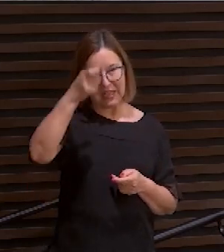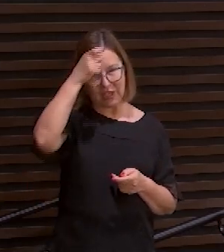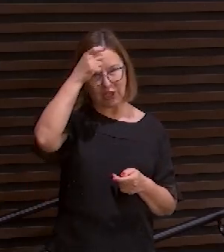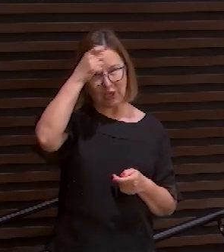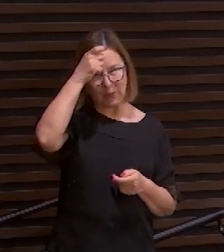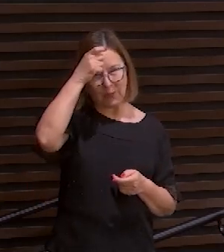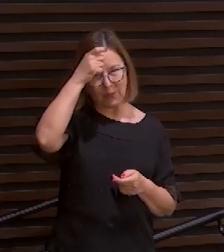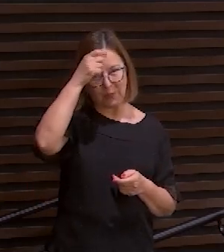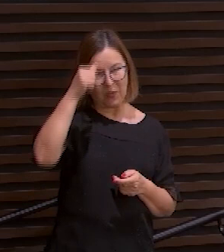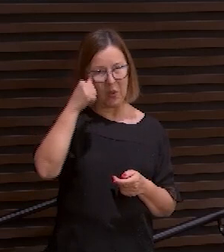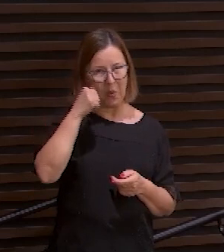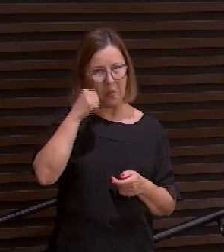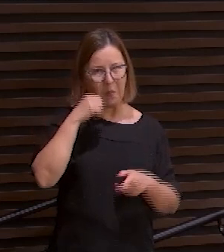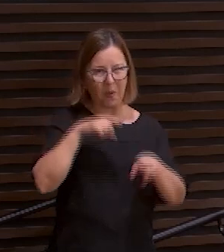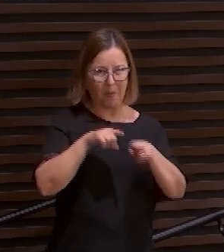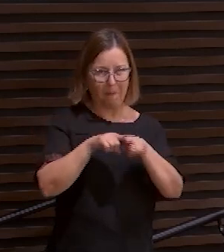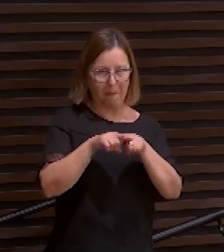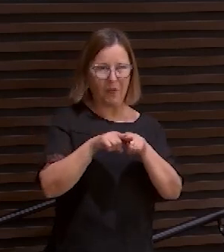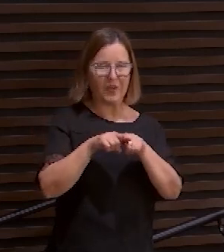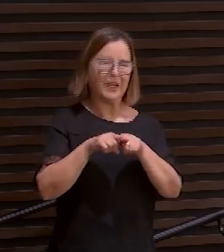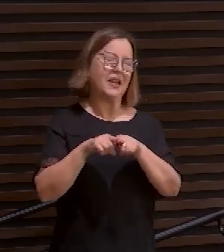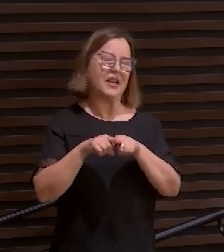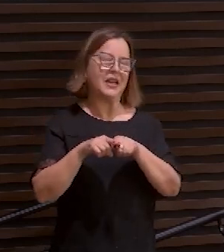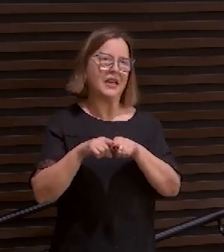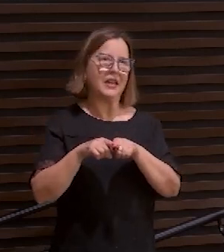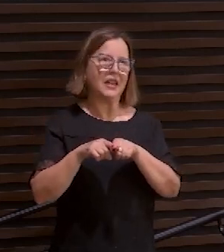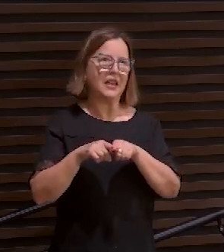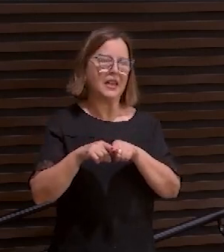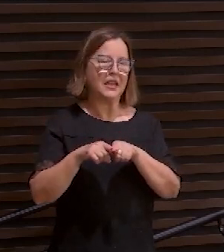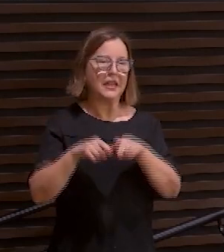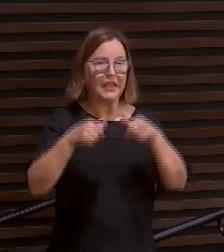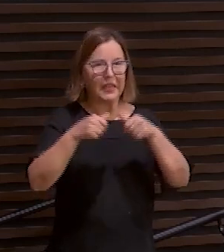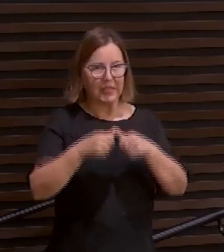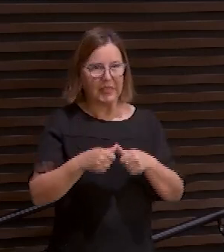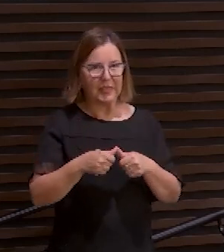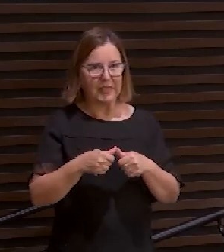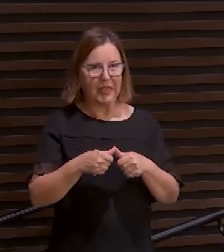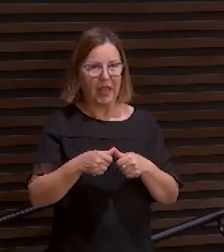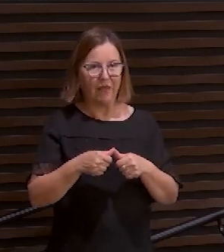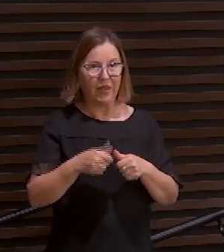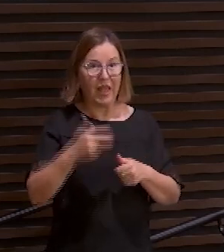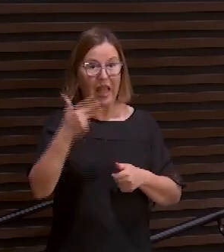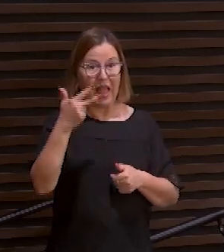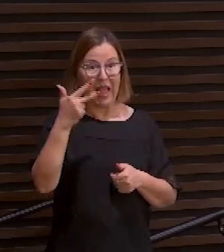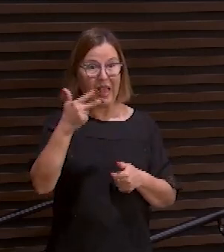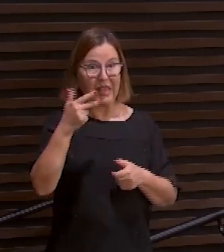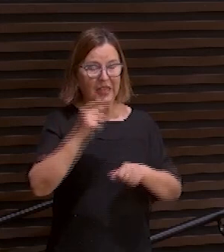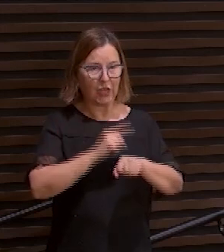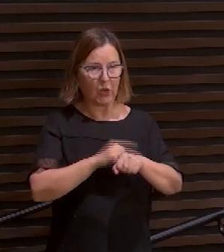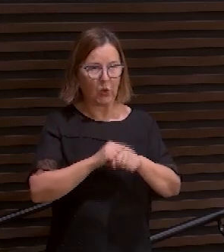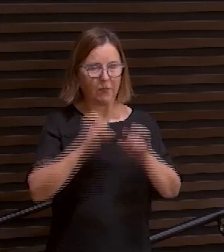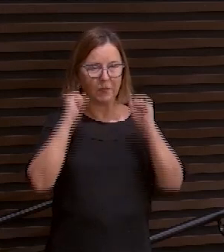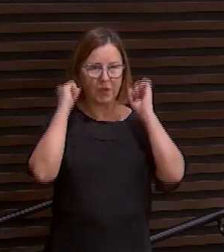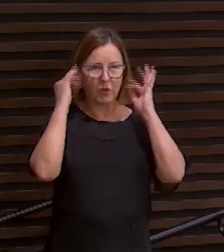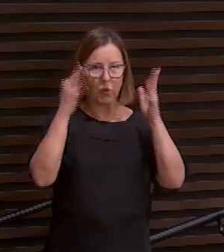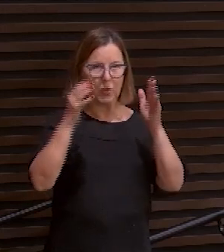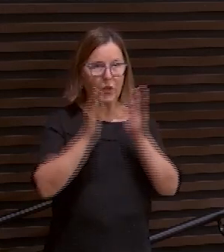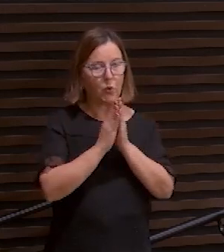fulana, que era uma irmã de oração, estava às 3 horas da madrugada orando. E disse hoje para mim,